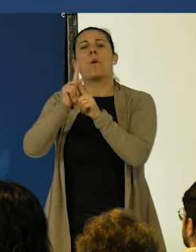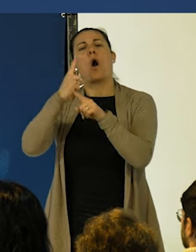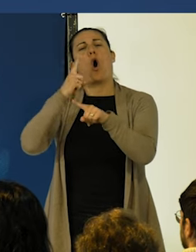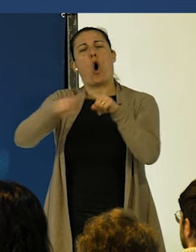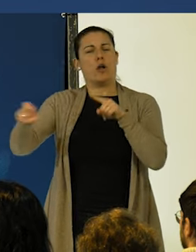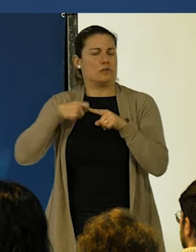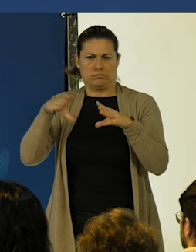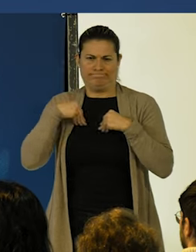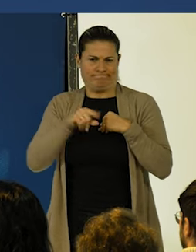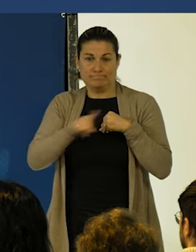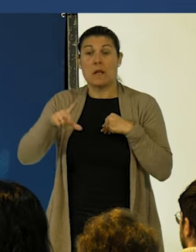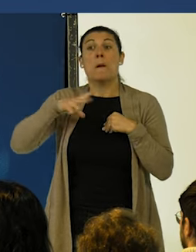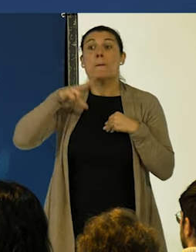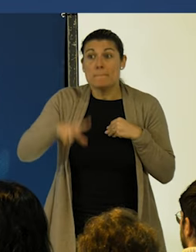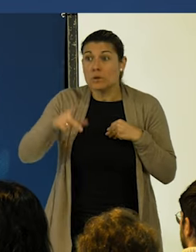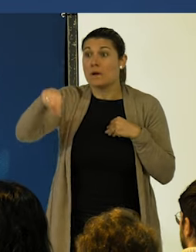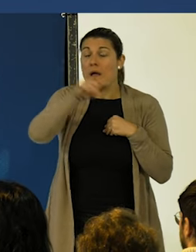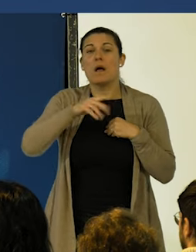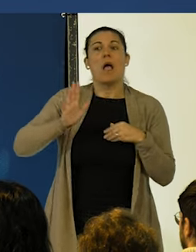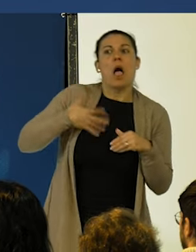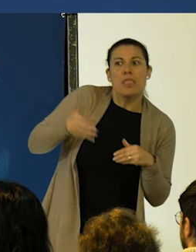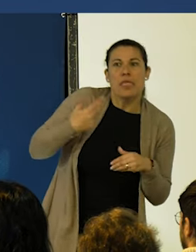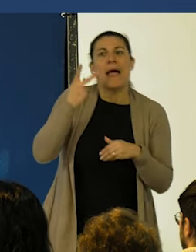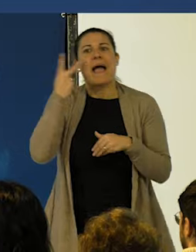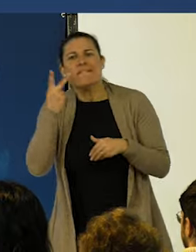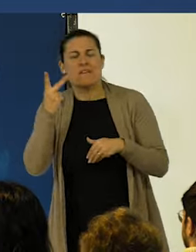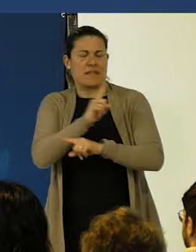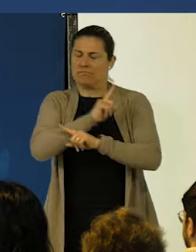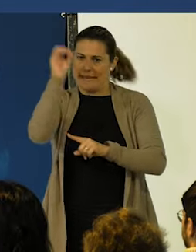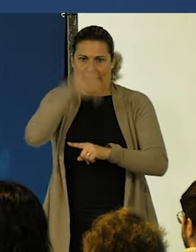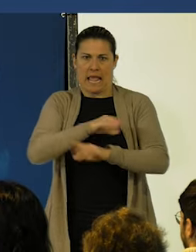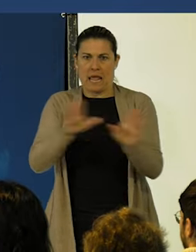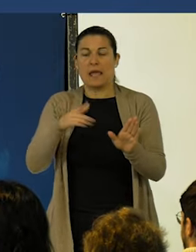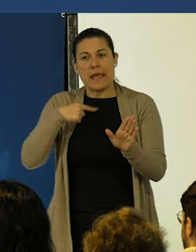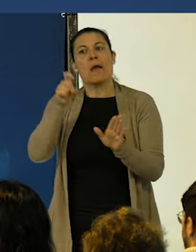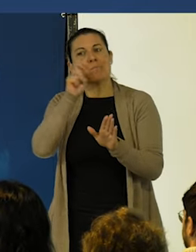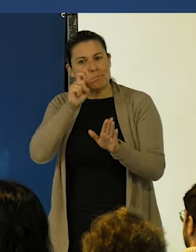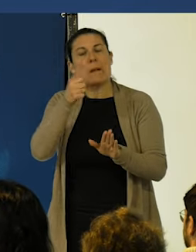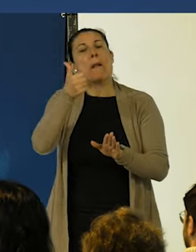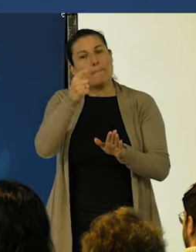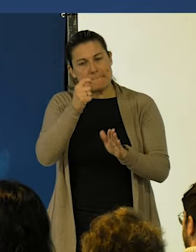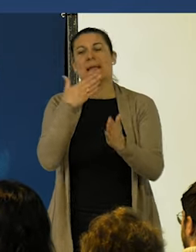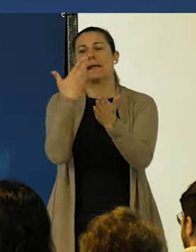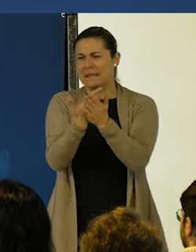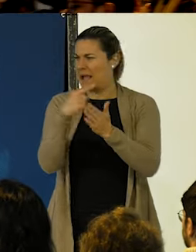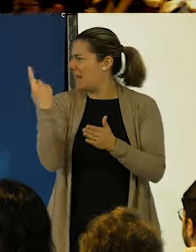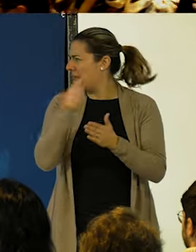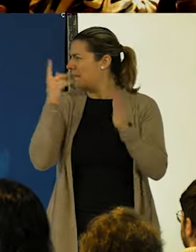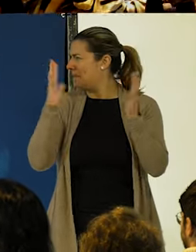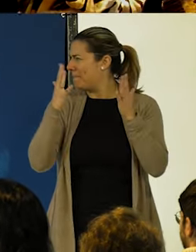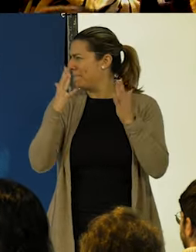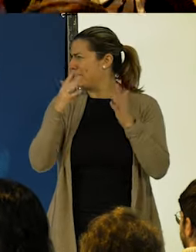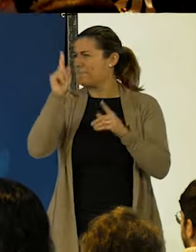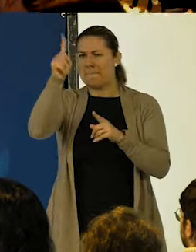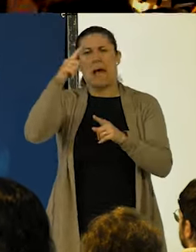ódio. Em Portugal ninguém viverá com medo e essa é uma garantia que o Bloco de Esquerda dá a este país.